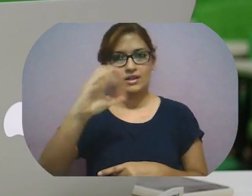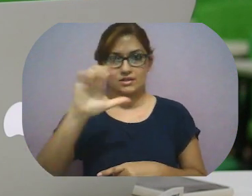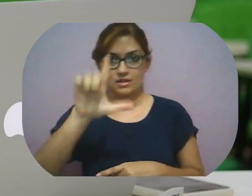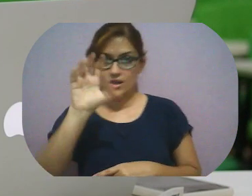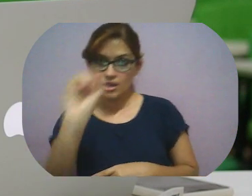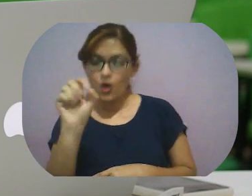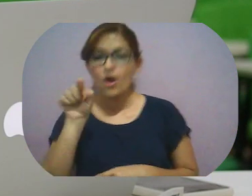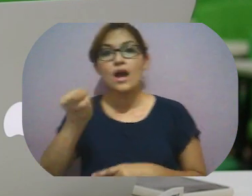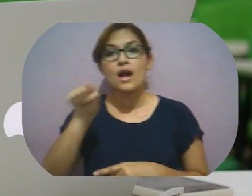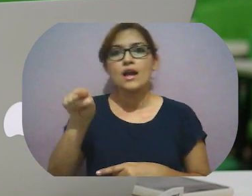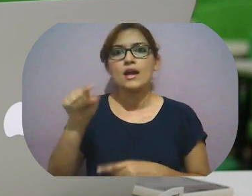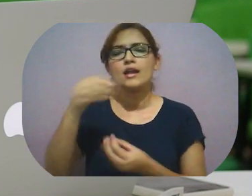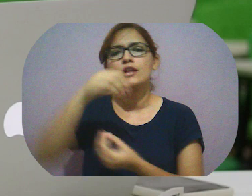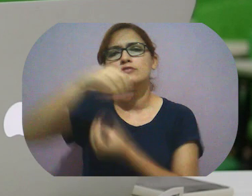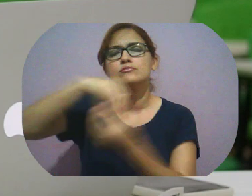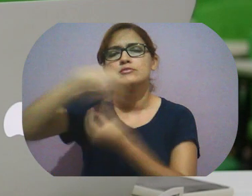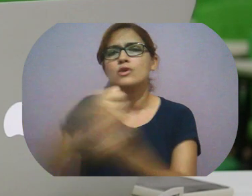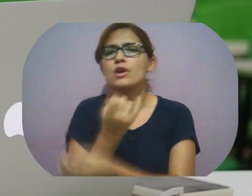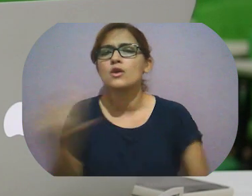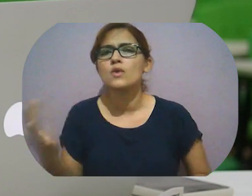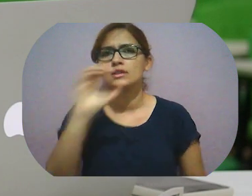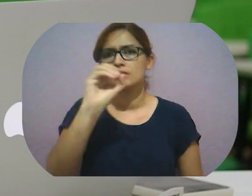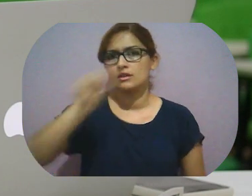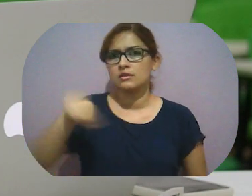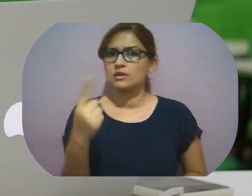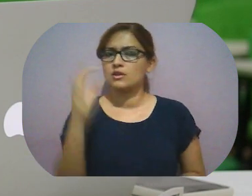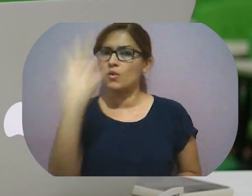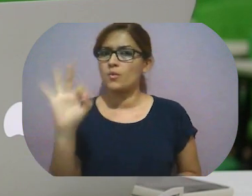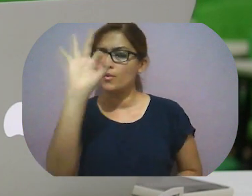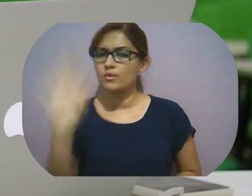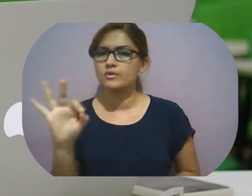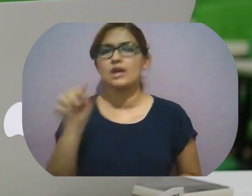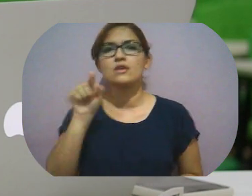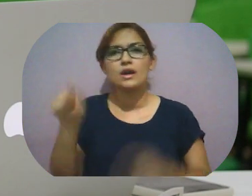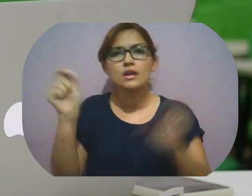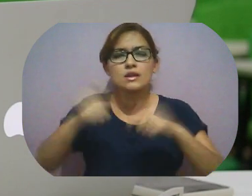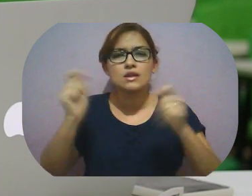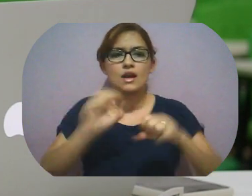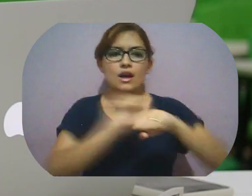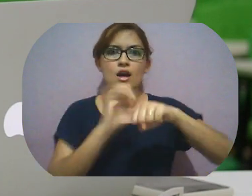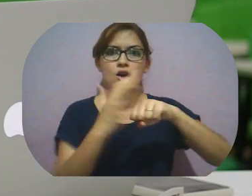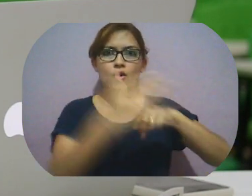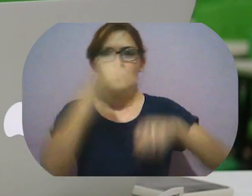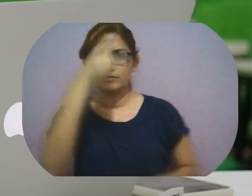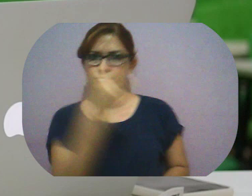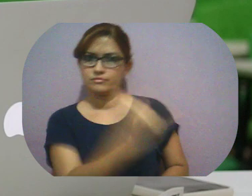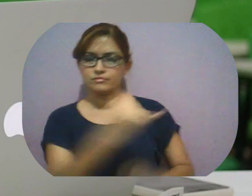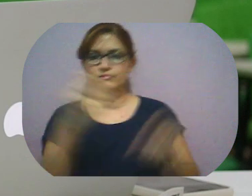0,1% a partir da água sanitária, hoje muito utilizada para combater